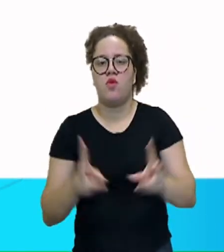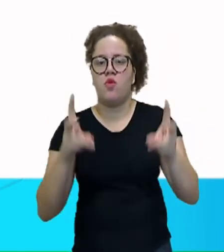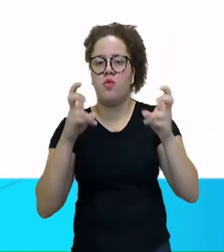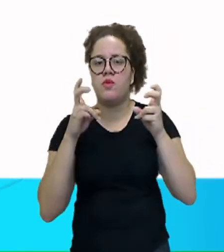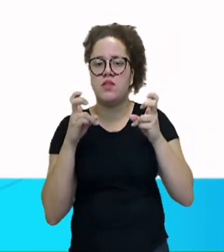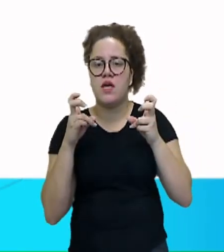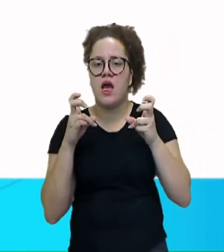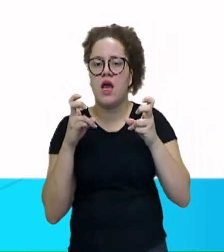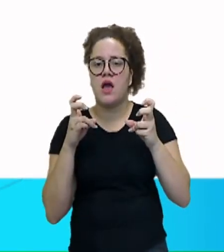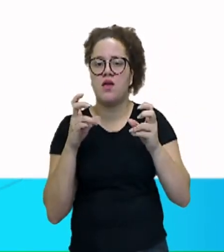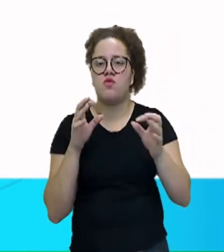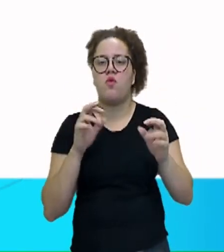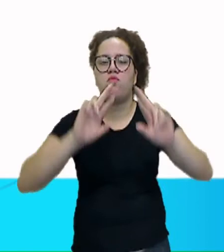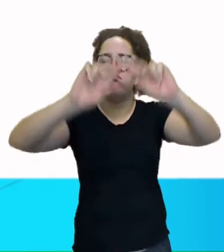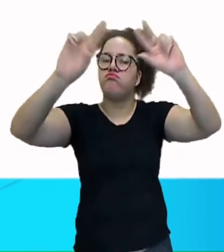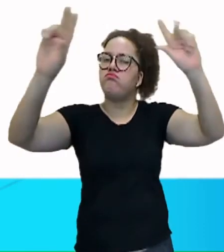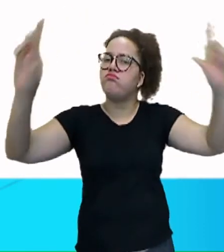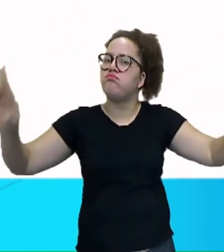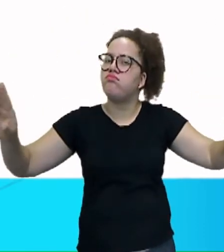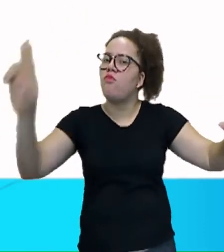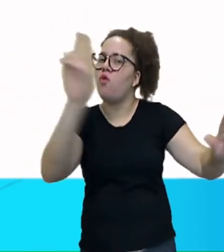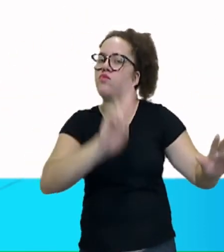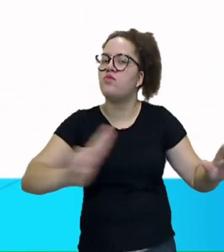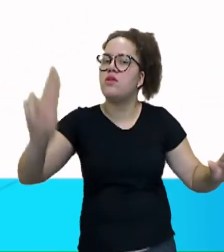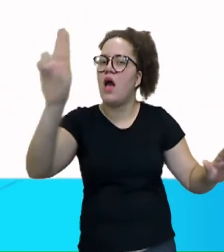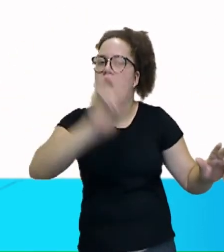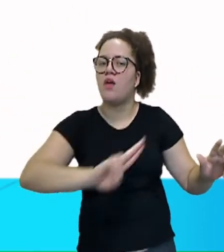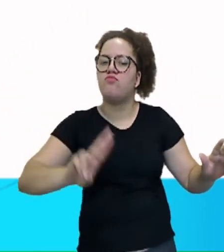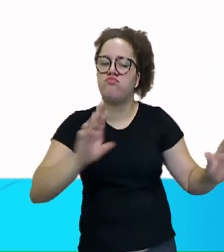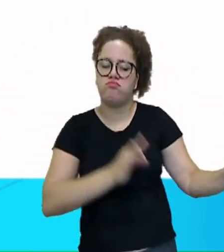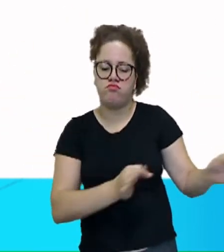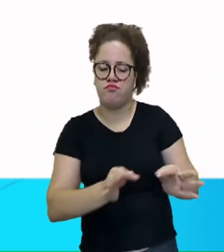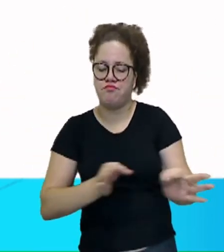Observe os objetos em volta que compõem a figura.